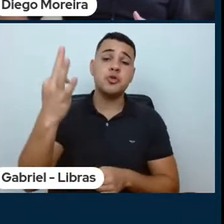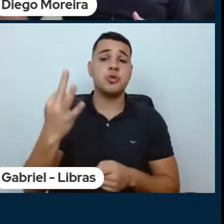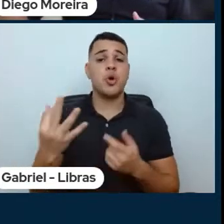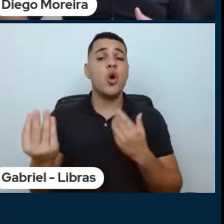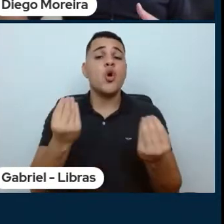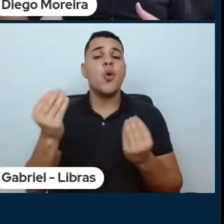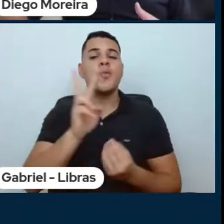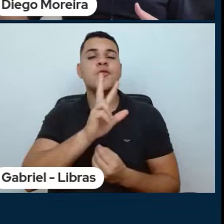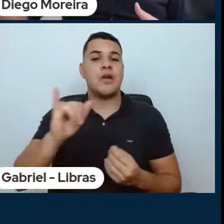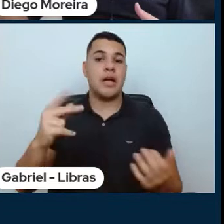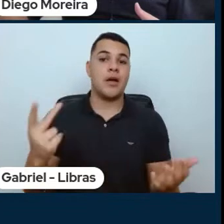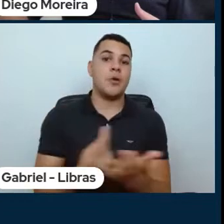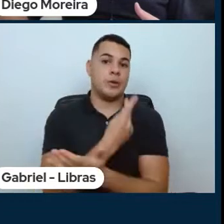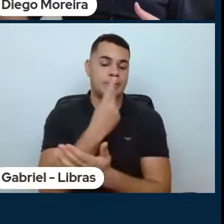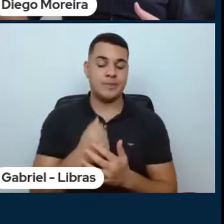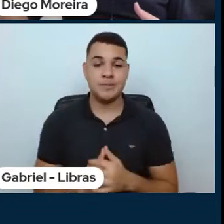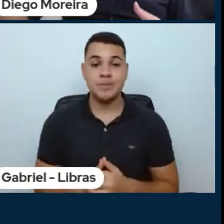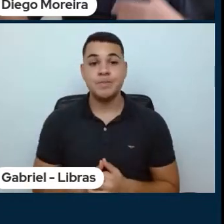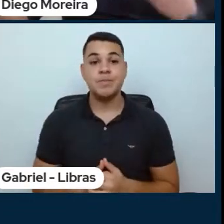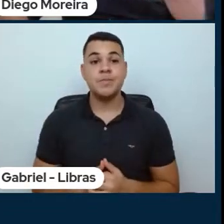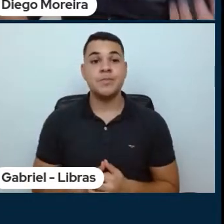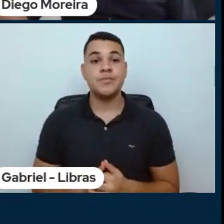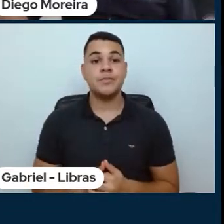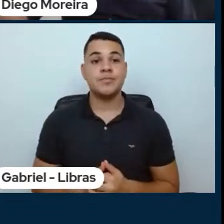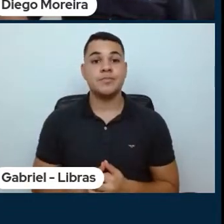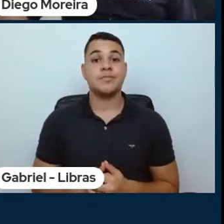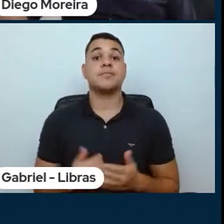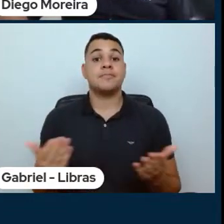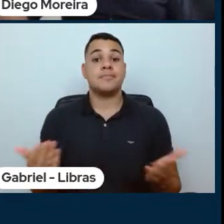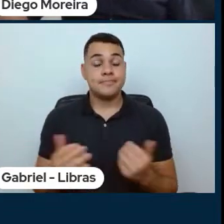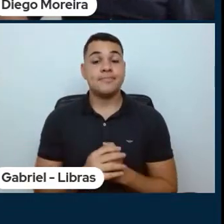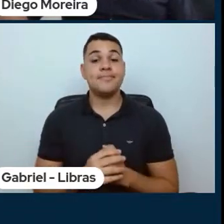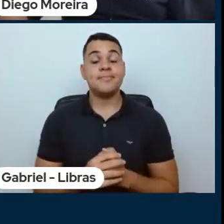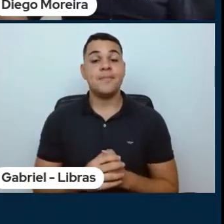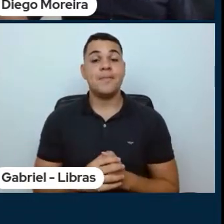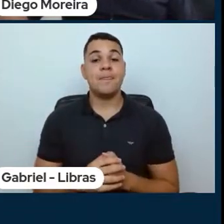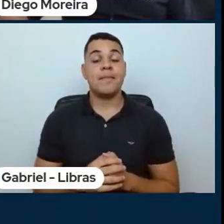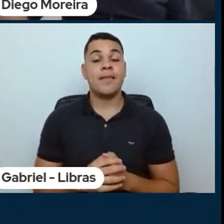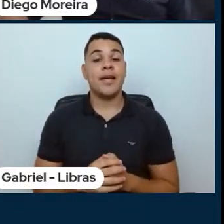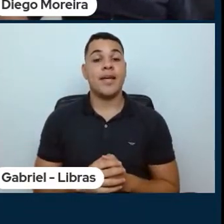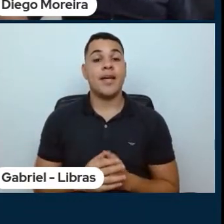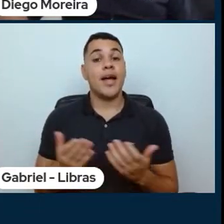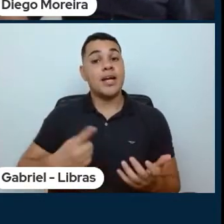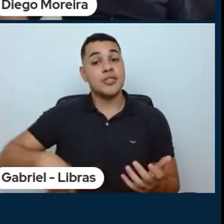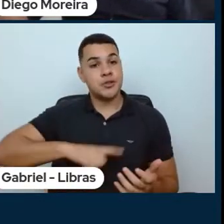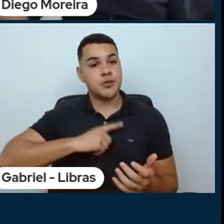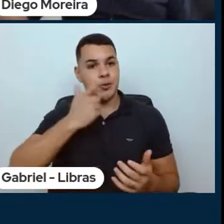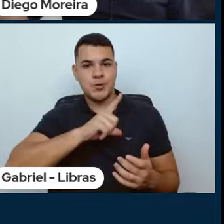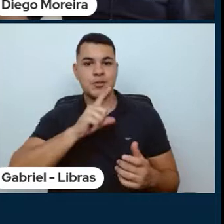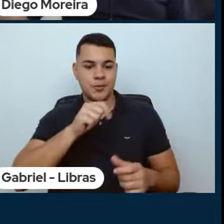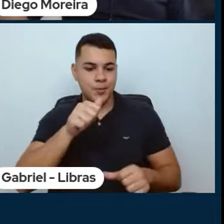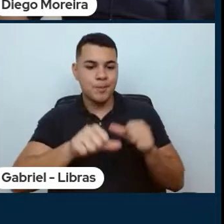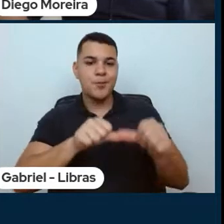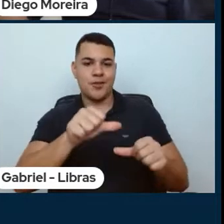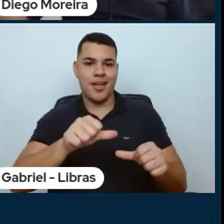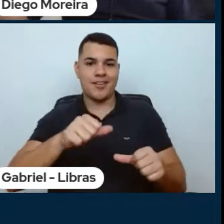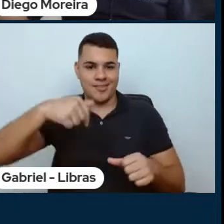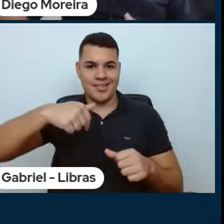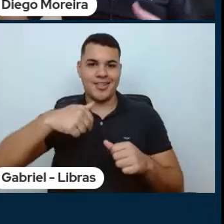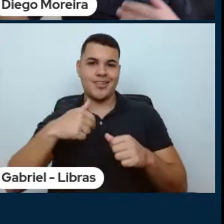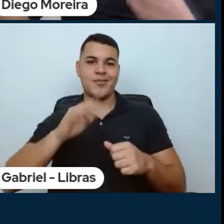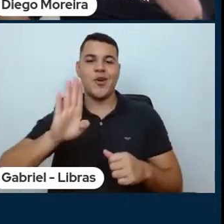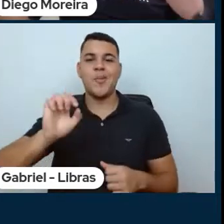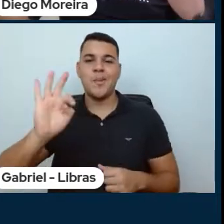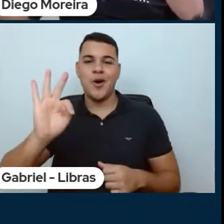isso demonstrar para vocês uma melhoria, né, que a gente acabou desenvolvendo aqui dentro para alguns clientes e que a